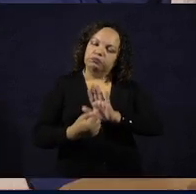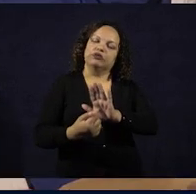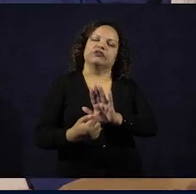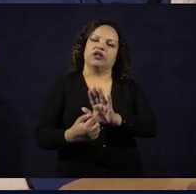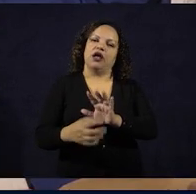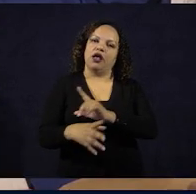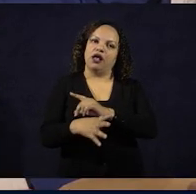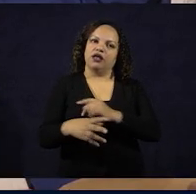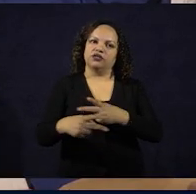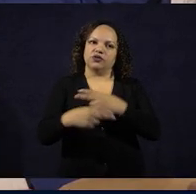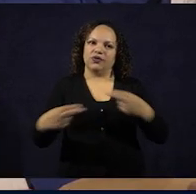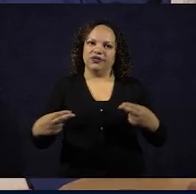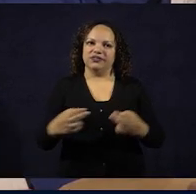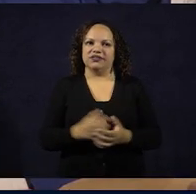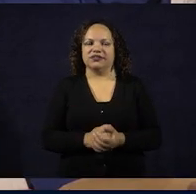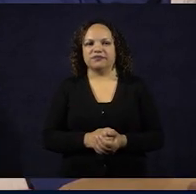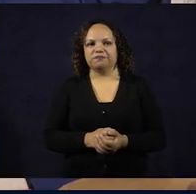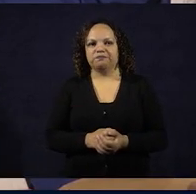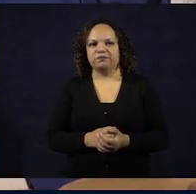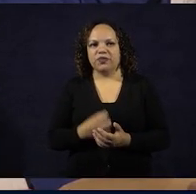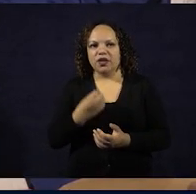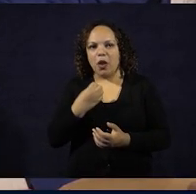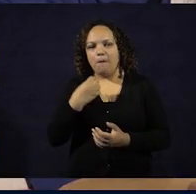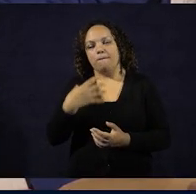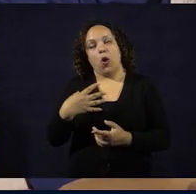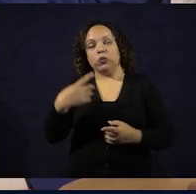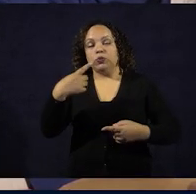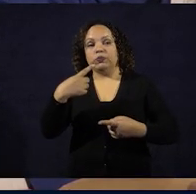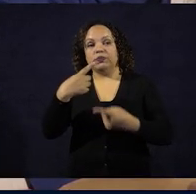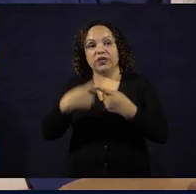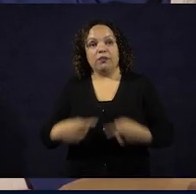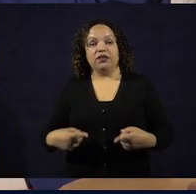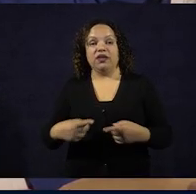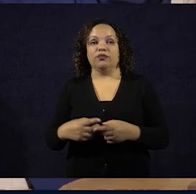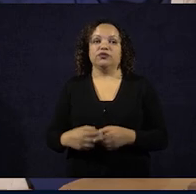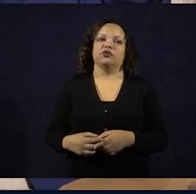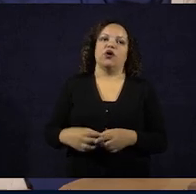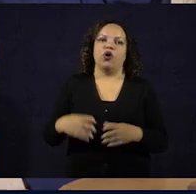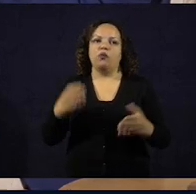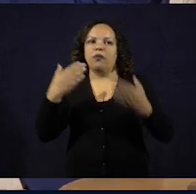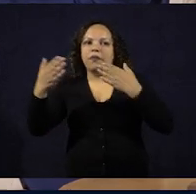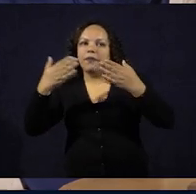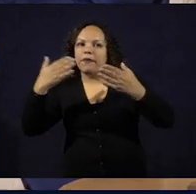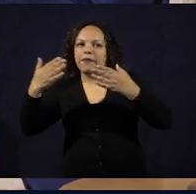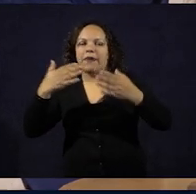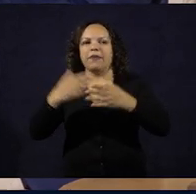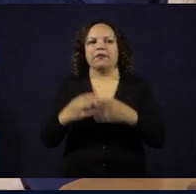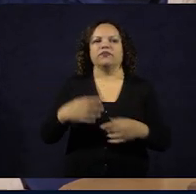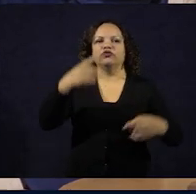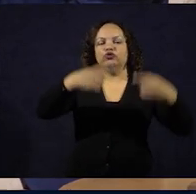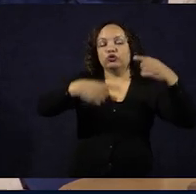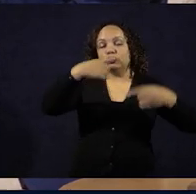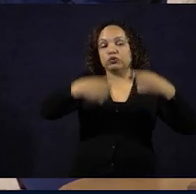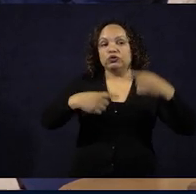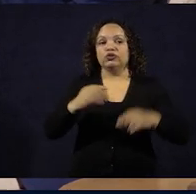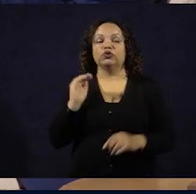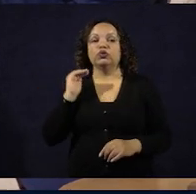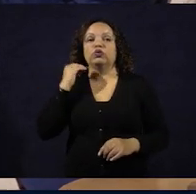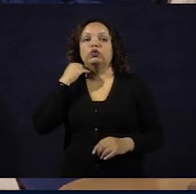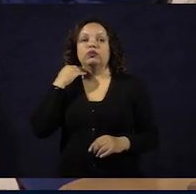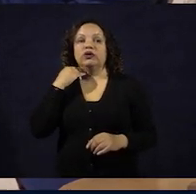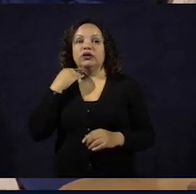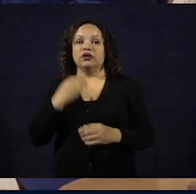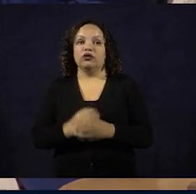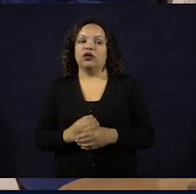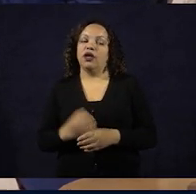desafio bom a gente debateu os principais assuntos né que a gente tem discutido no banco que são muito importantes